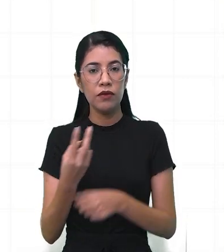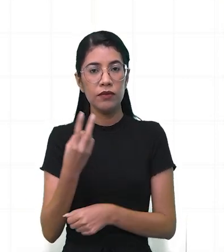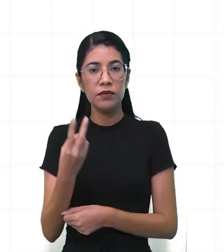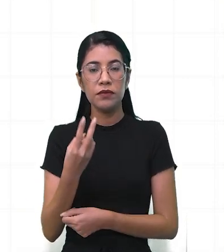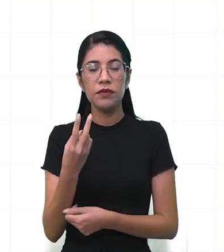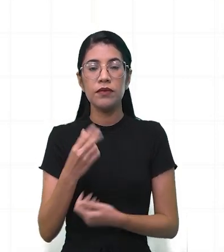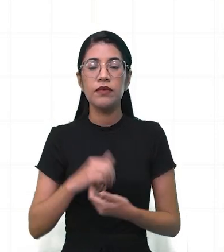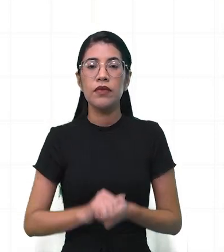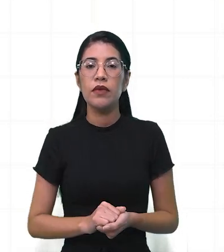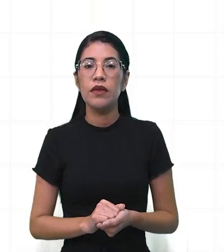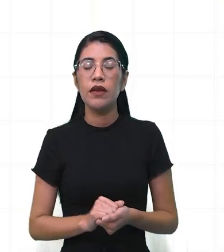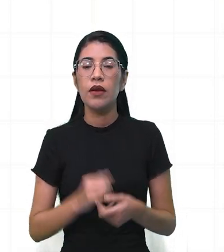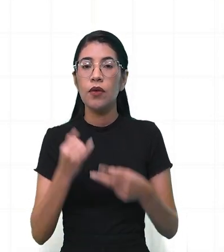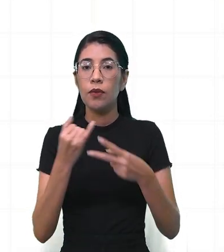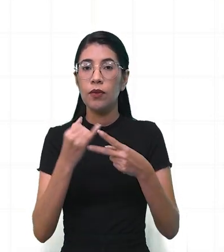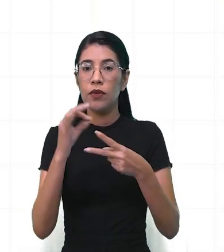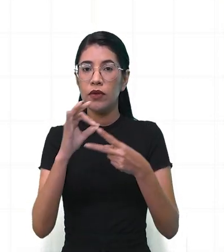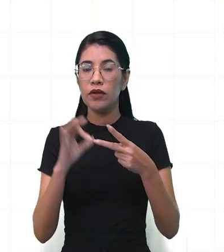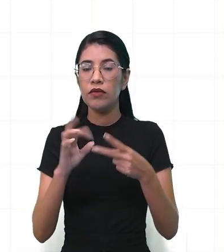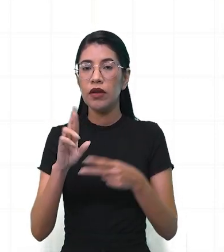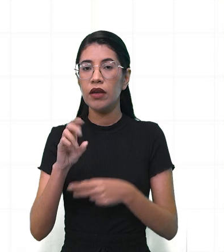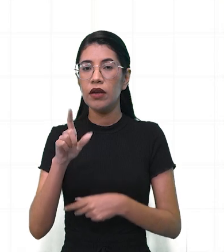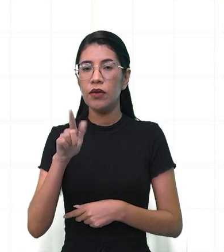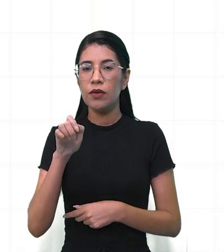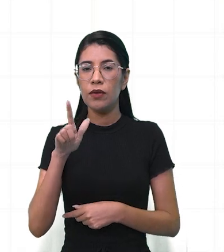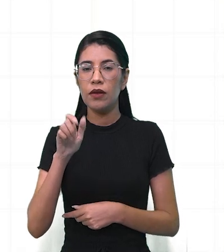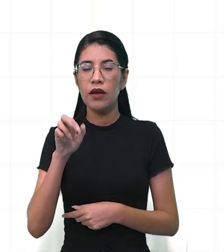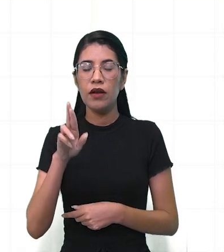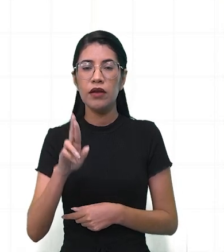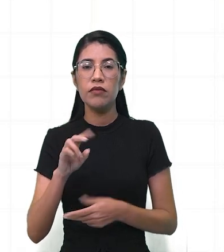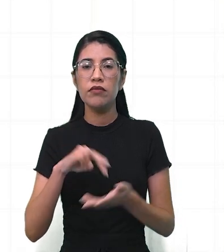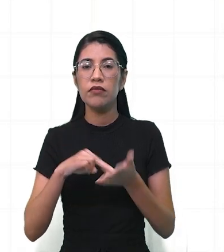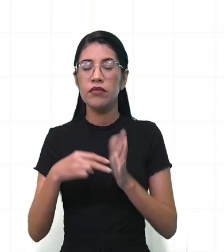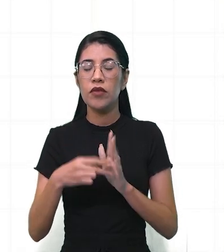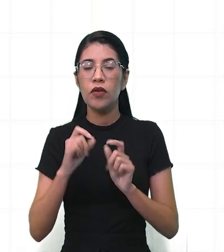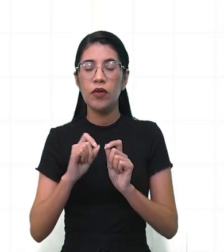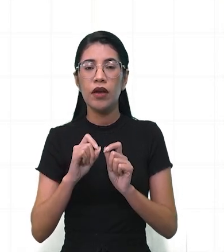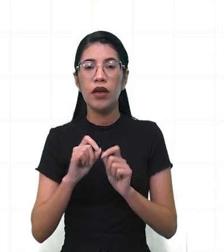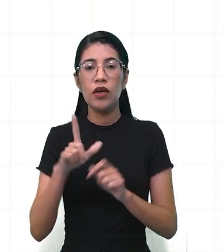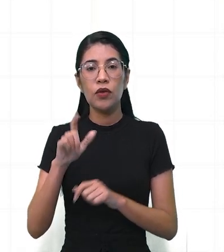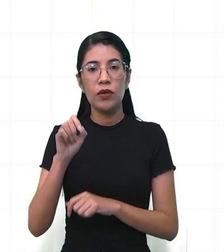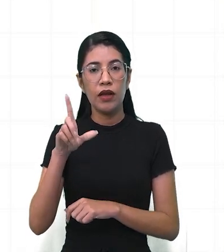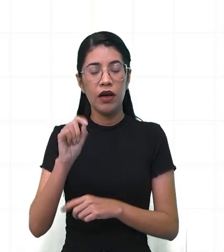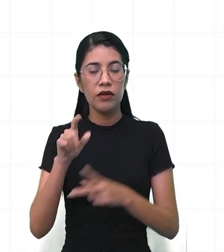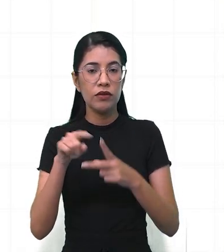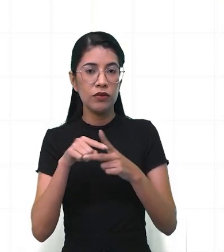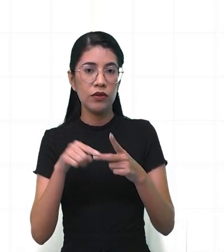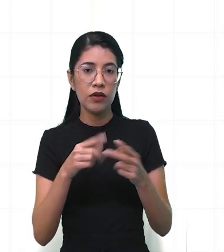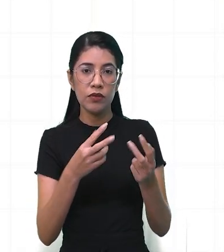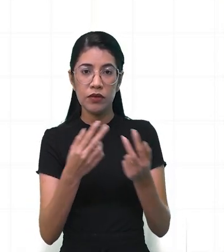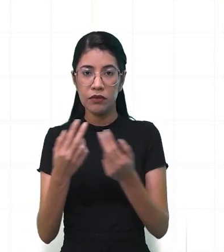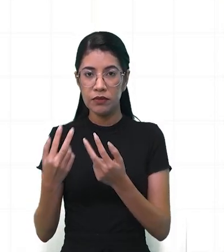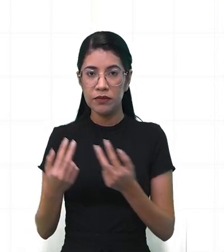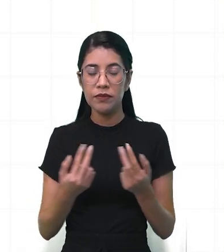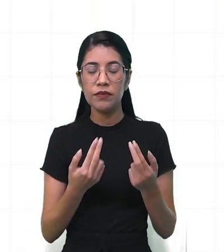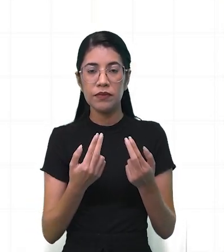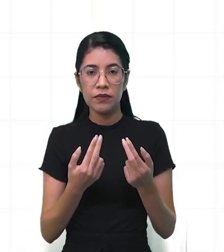medida, tá? O que é um polígono regular mesmo é aquele em que possui lados e ângulos com a mesma